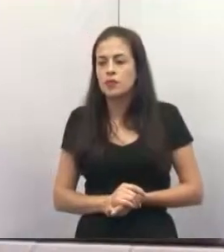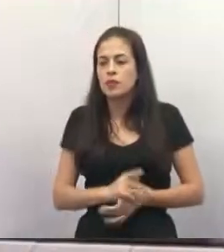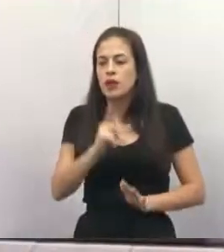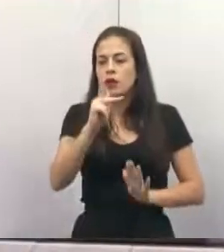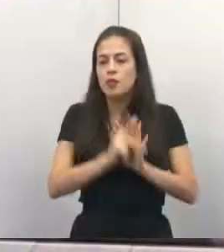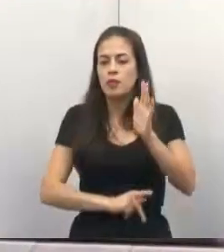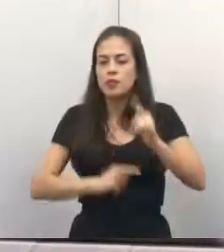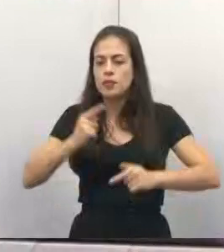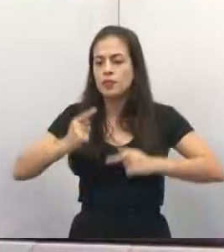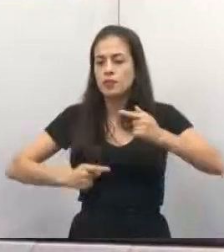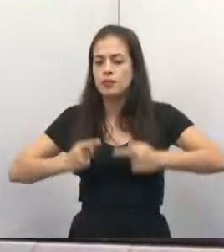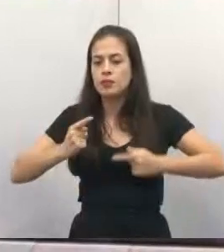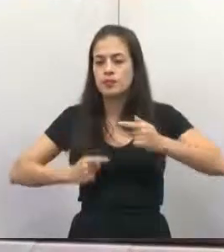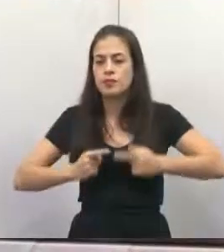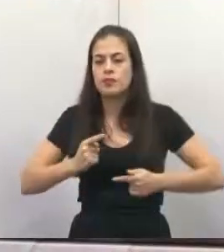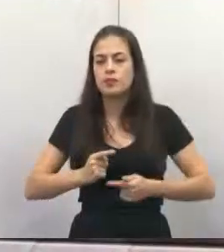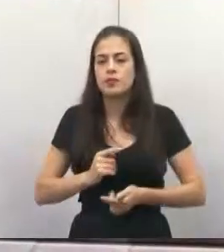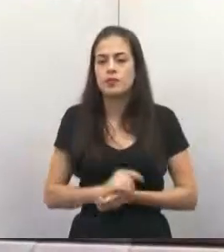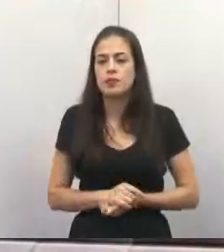Projeto continua em discussão.